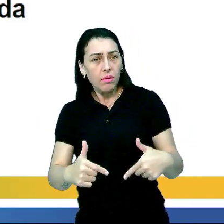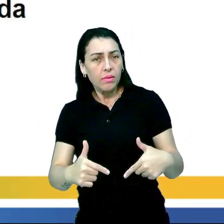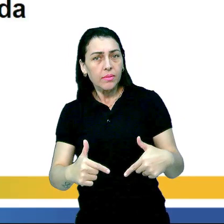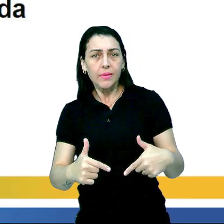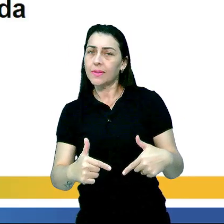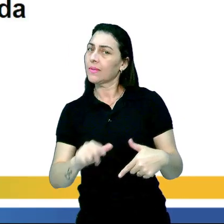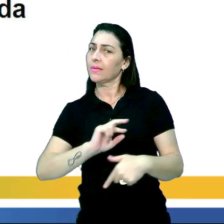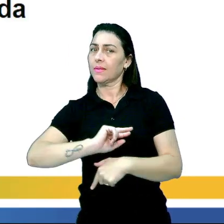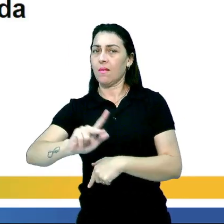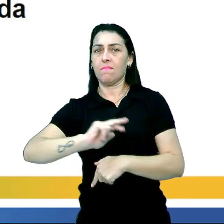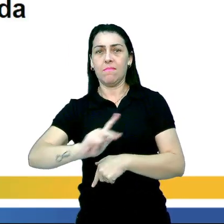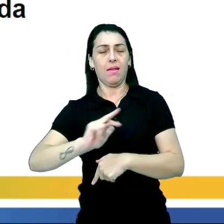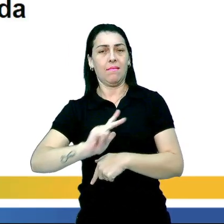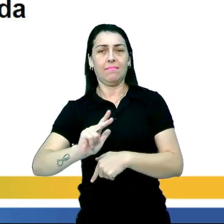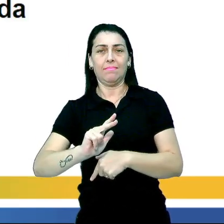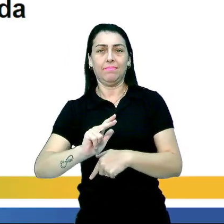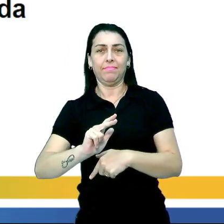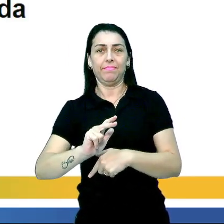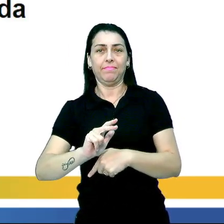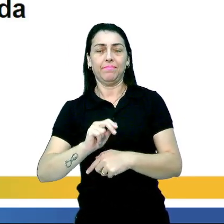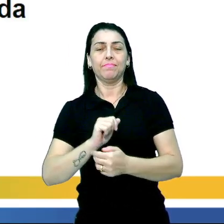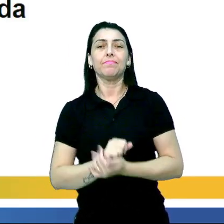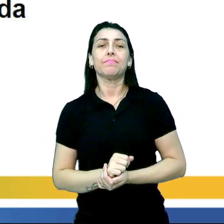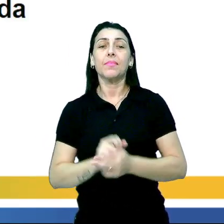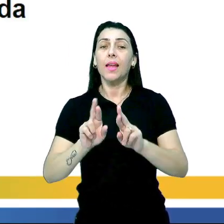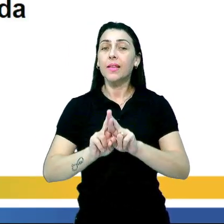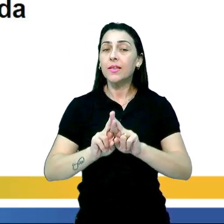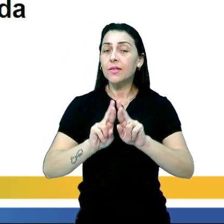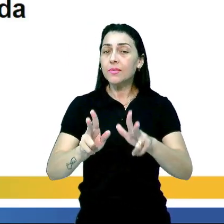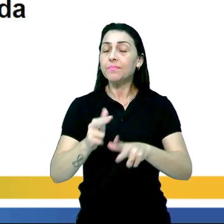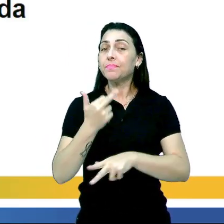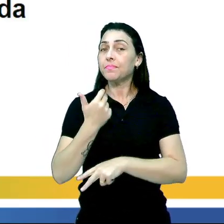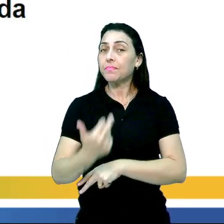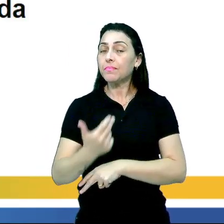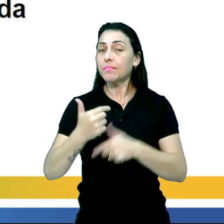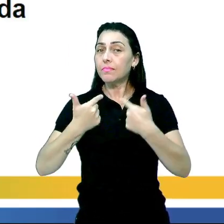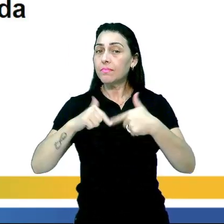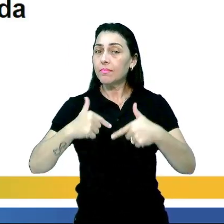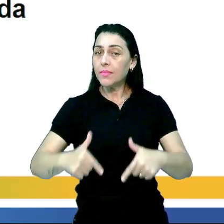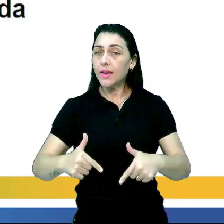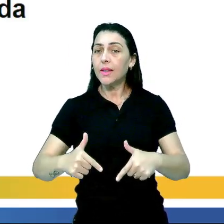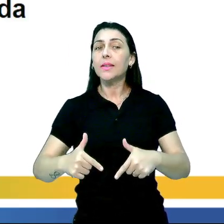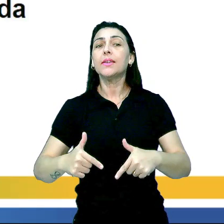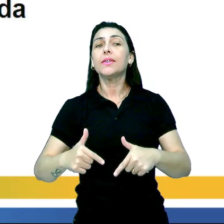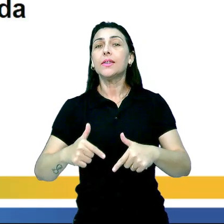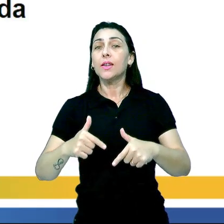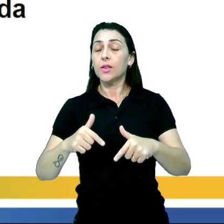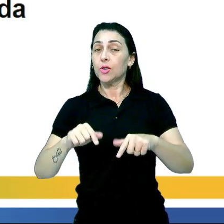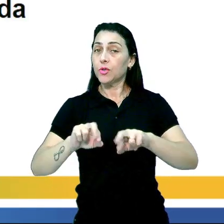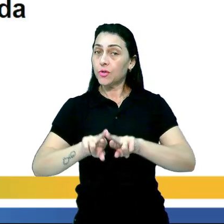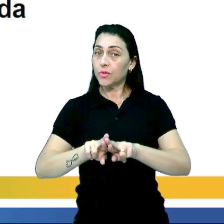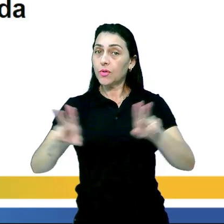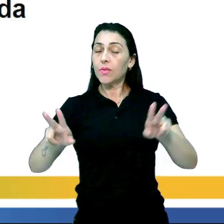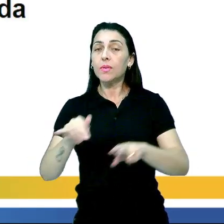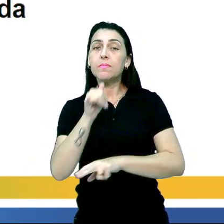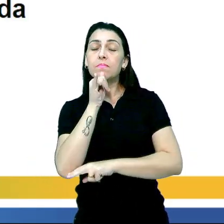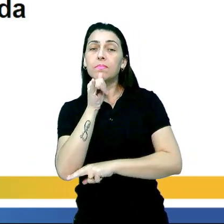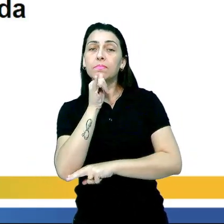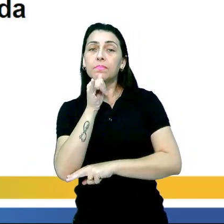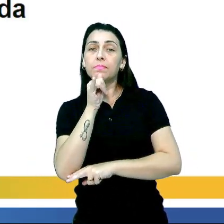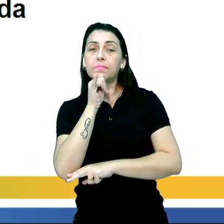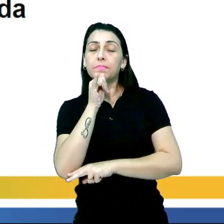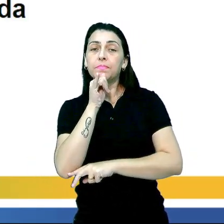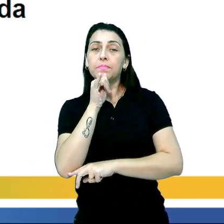linguagem? Não, né, gente? Com certeza não. A língua e a linguagem são coisas distintas. Por exemplo,